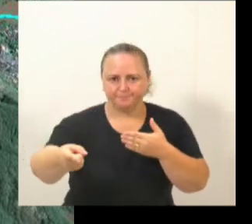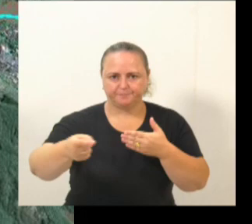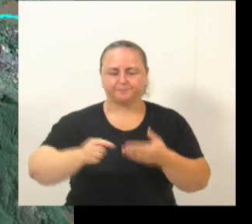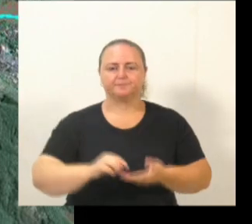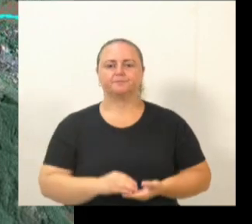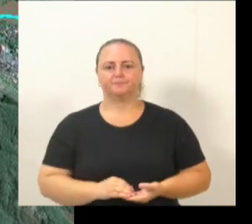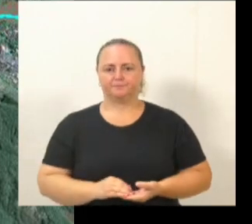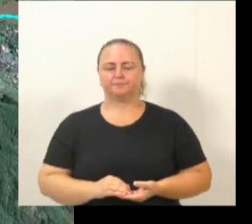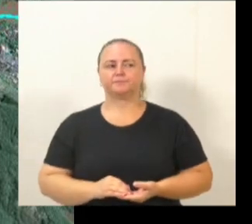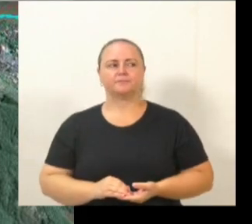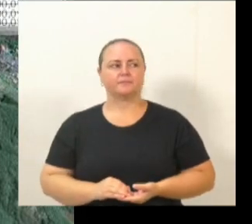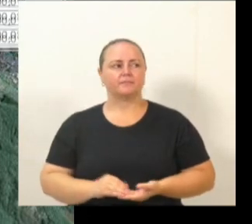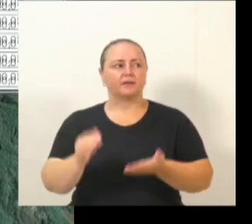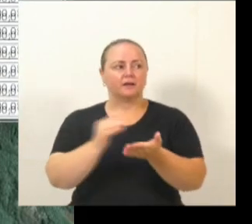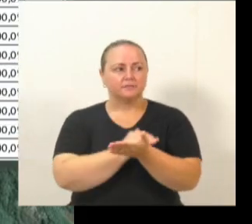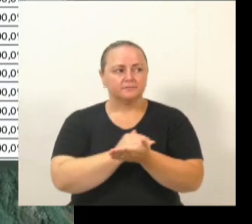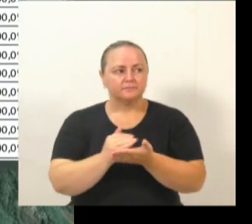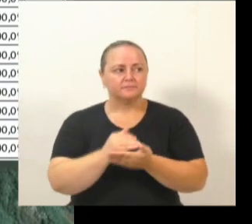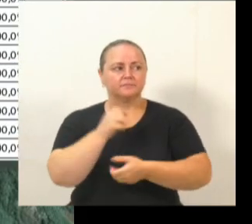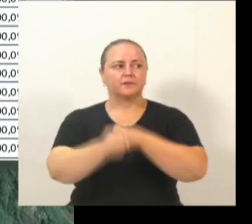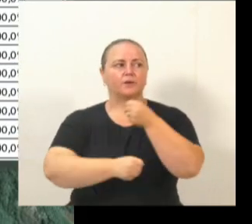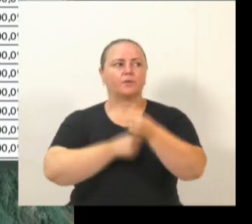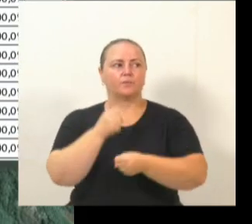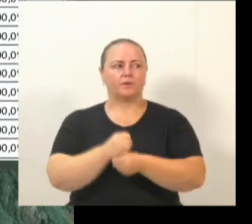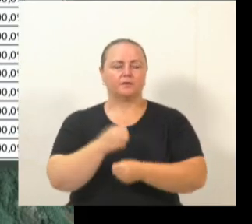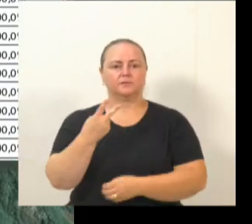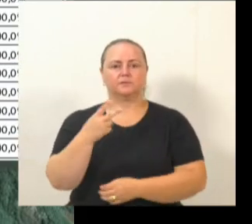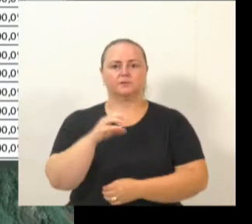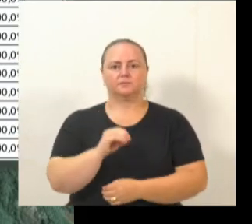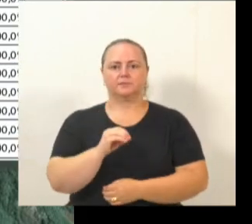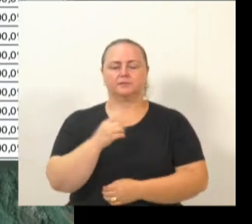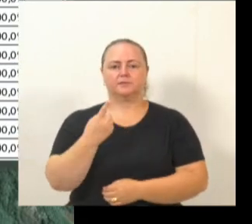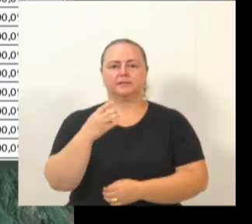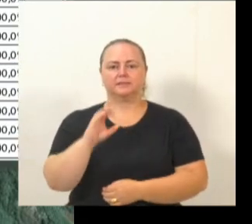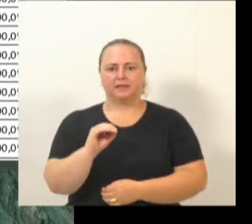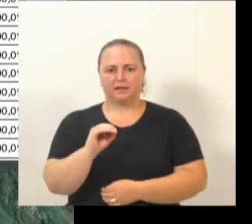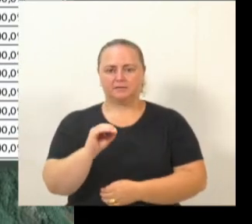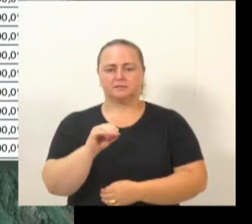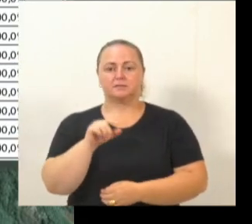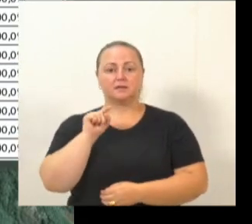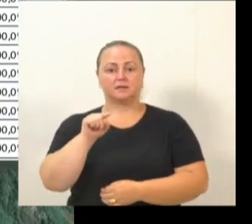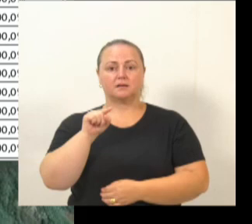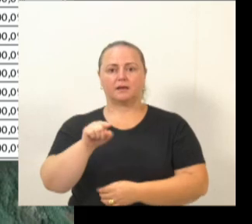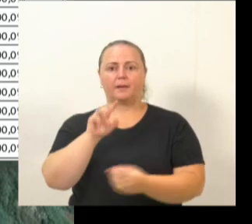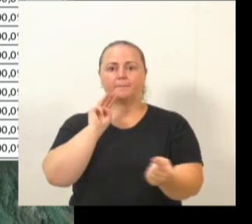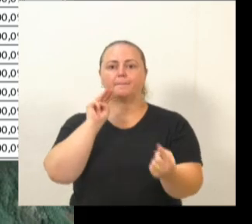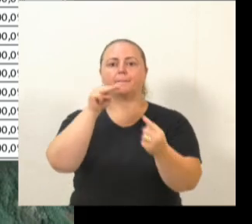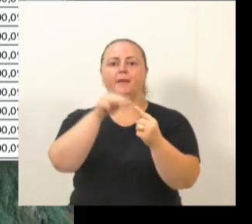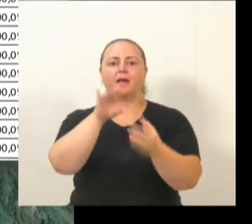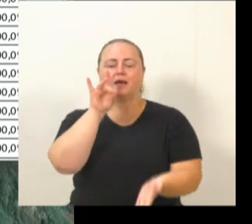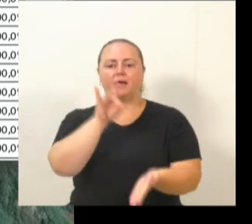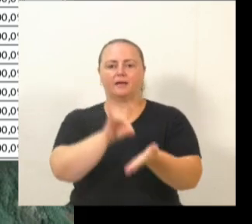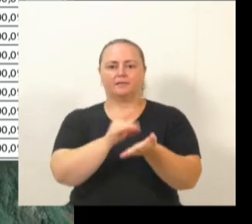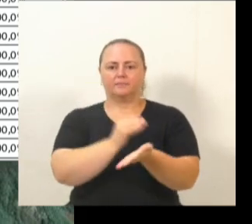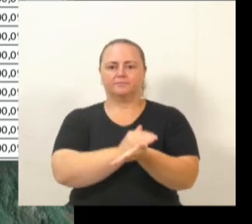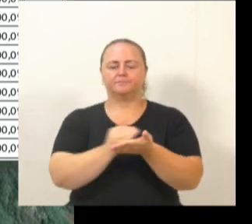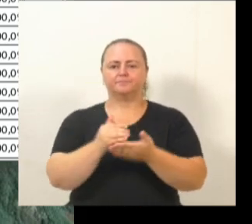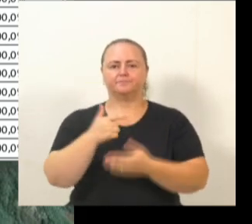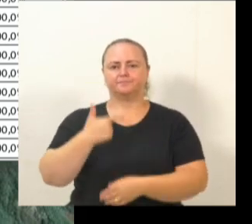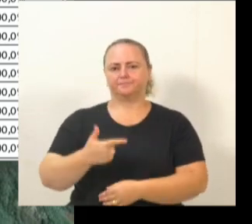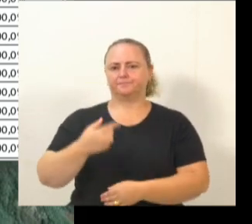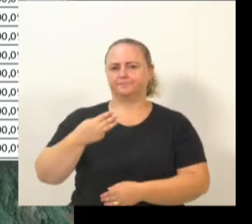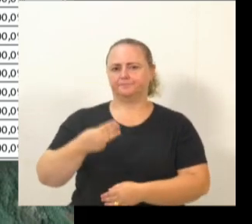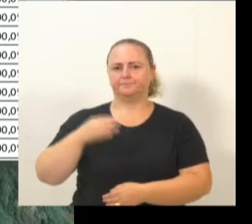concessão começaria em 2010, essa era a planilha de metas original do contrato, então começava com 23%